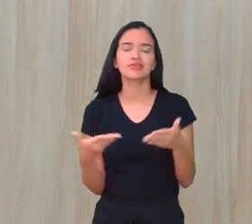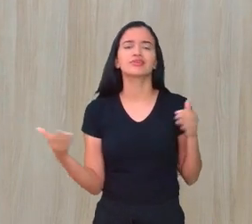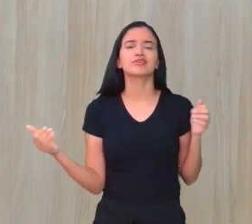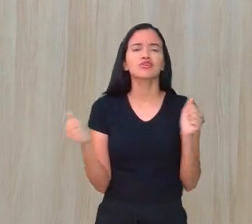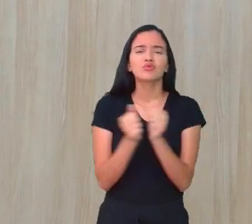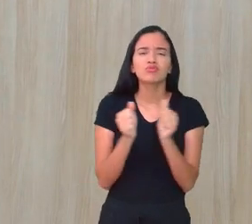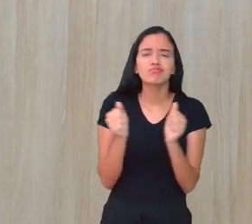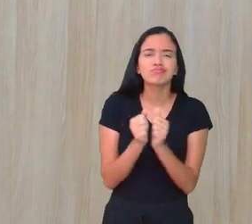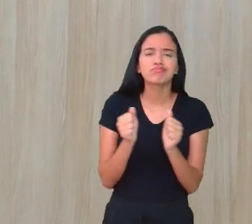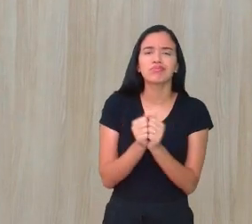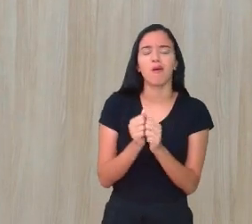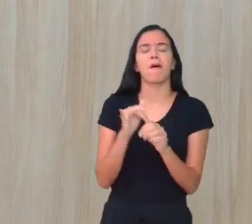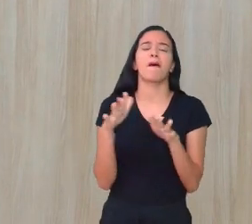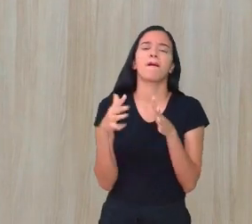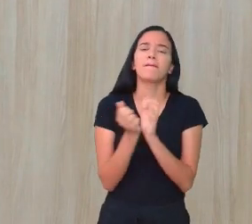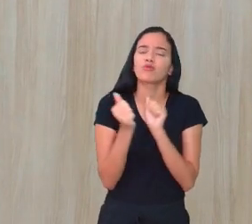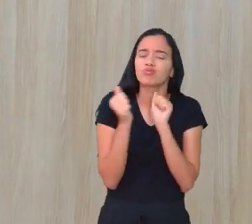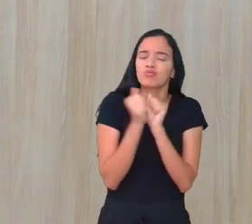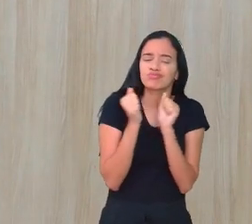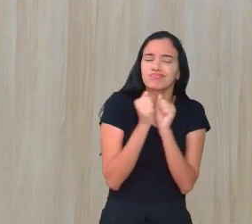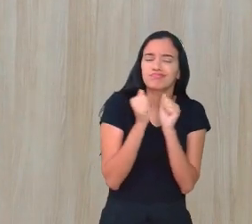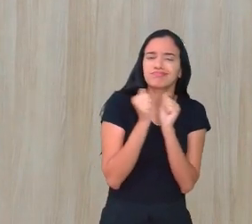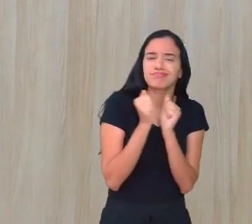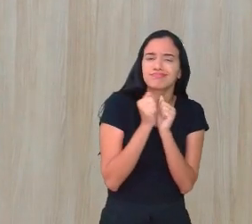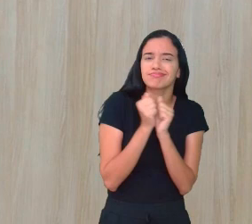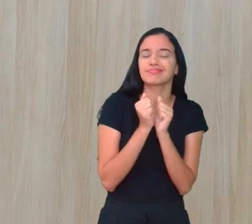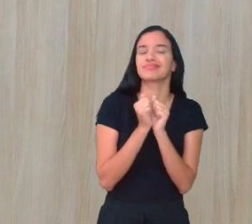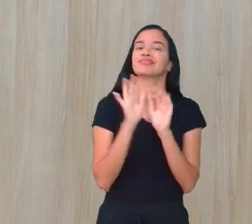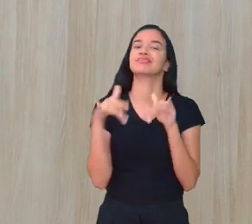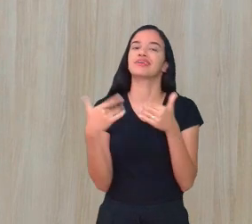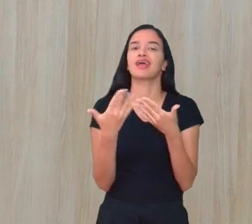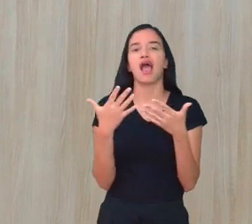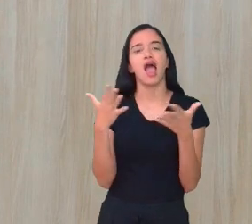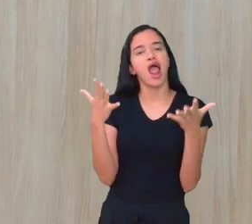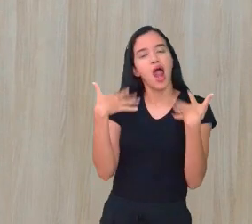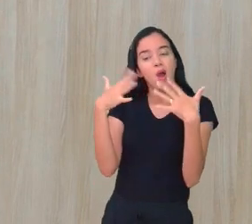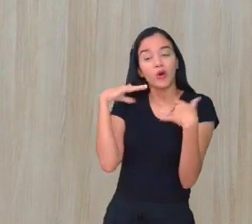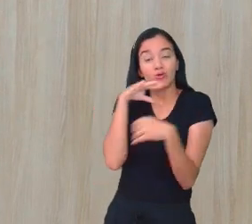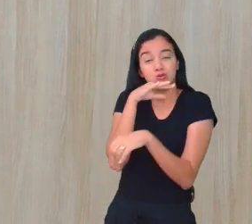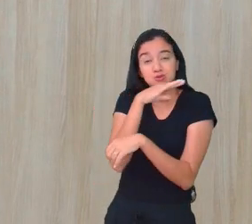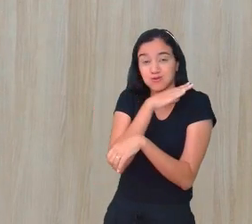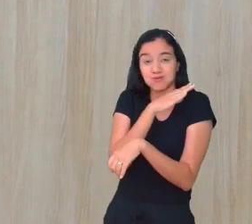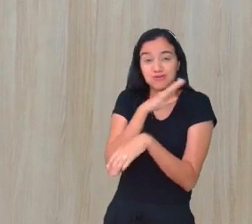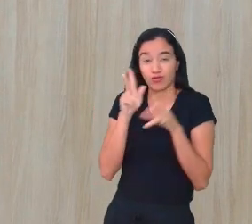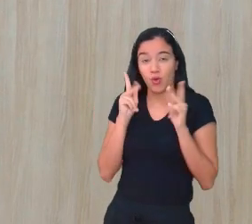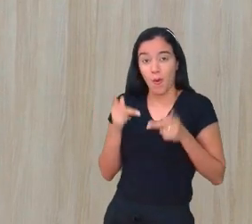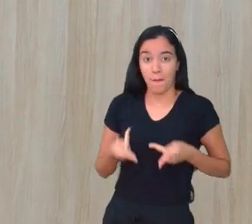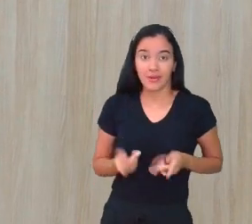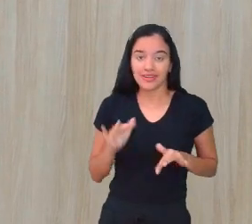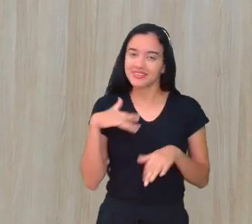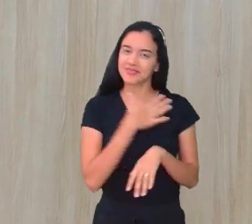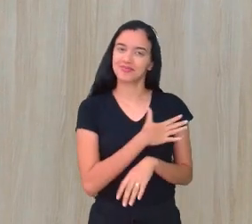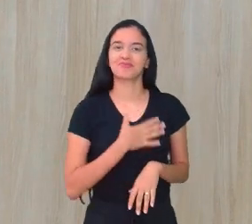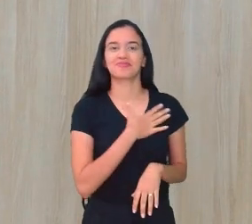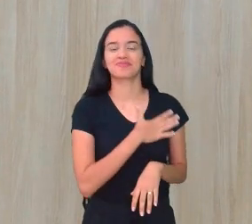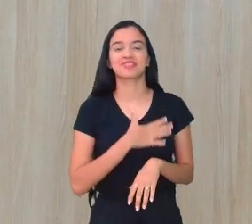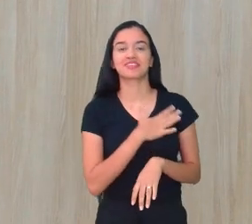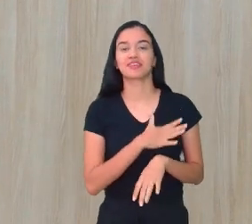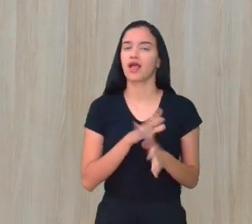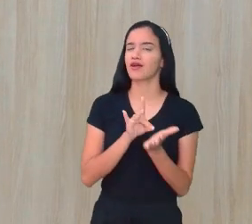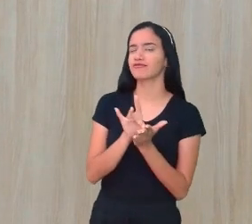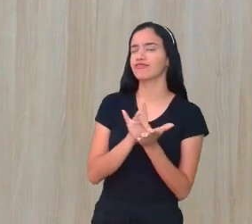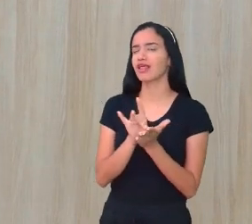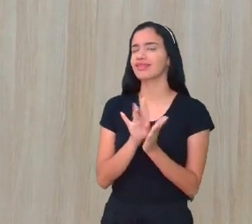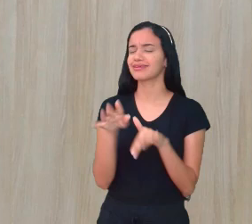aproxime, chegue mais, chegue pertinho, junto, né? Aquele calor de Recife, calor humano que a gente gosta, a gente finge que